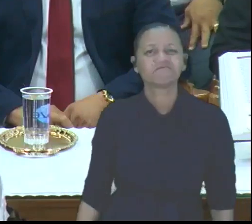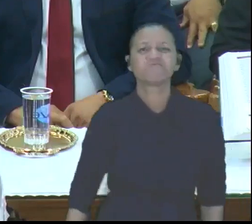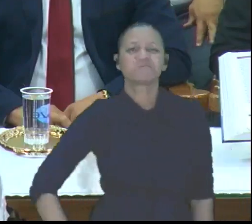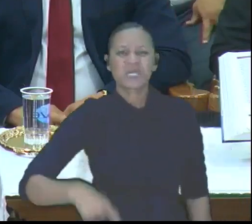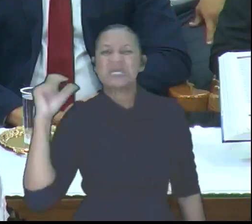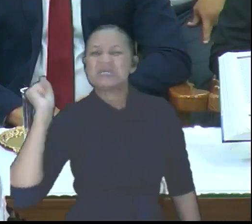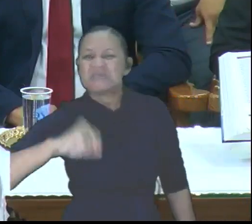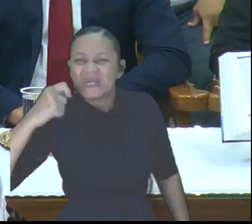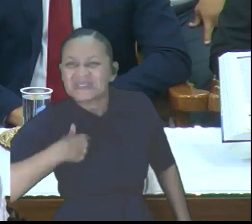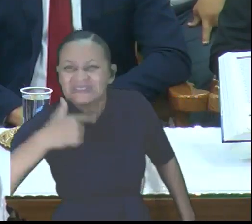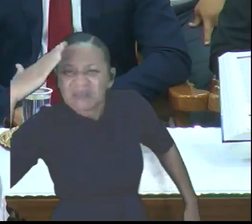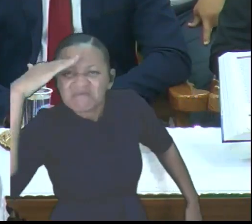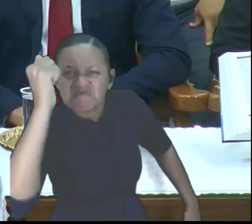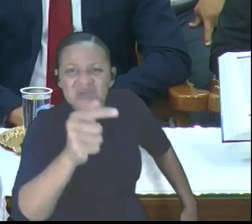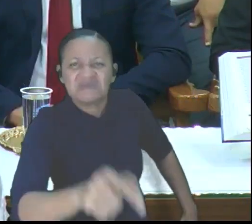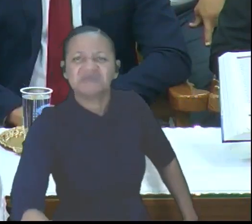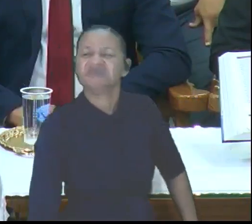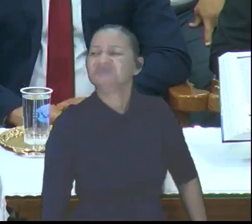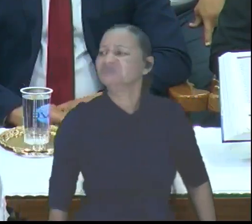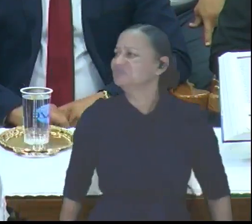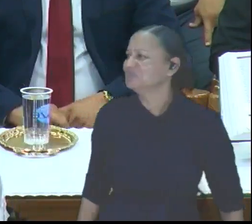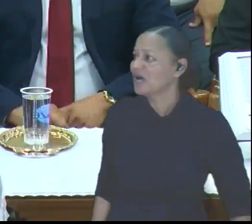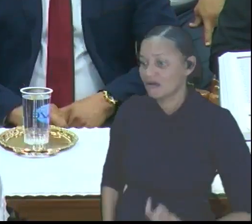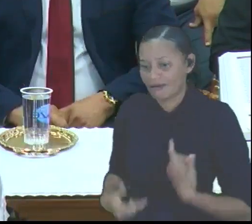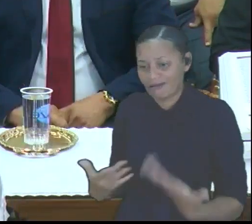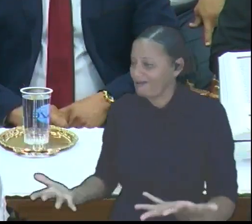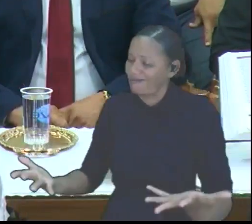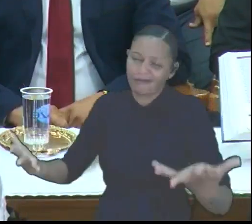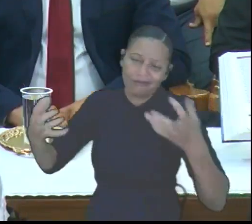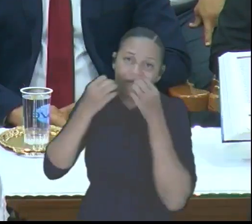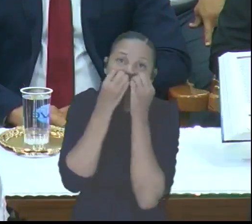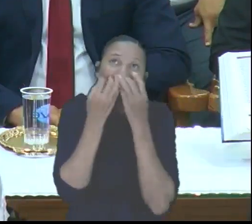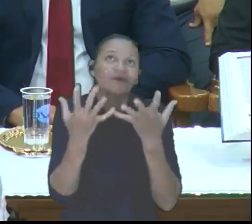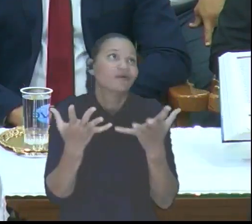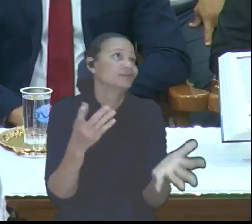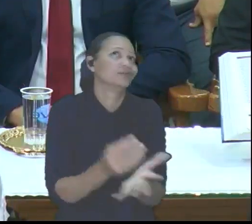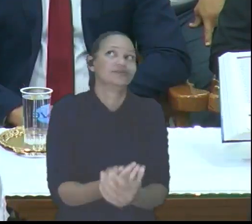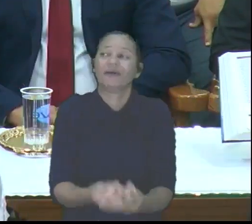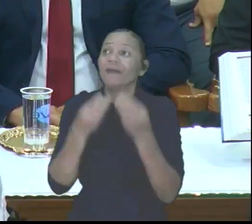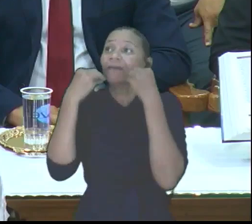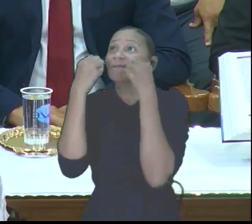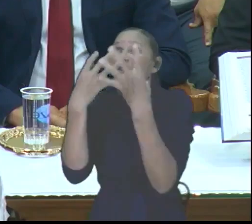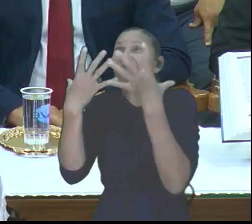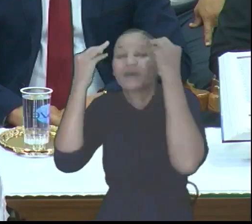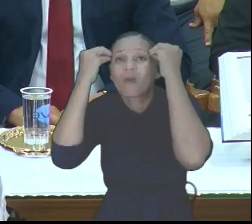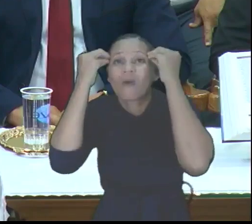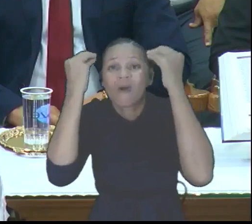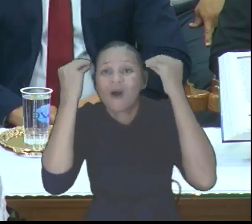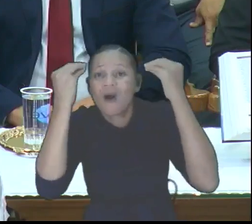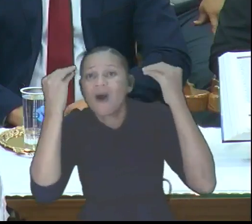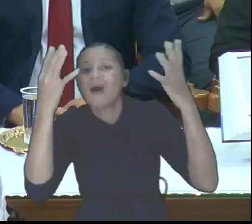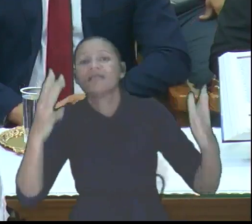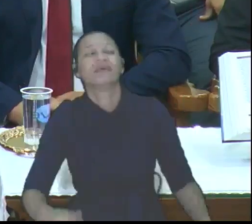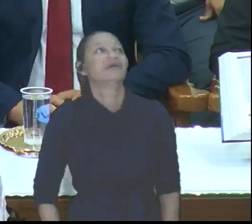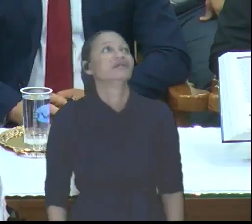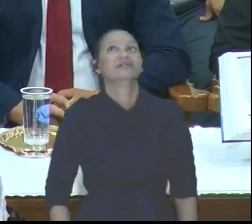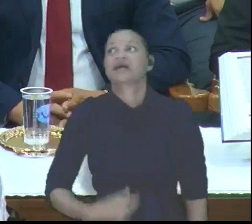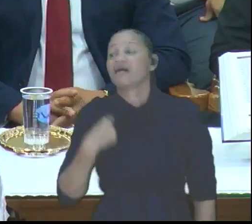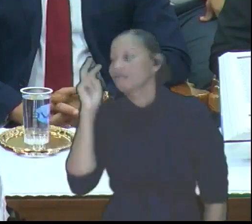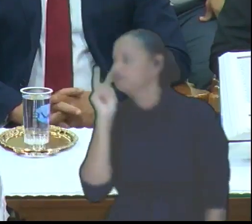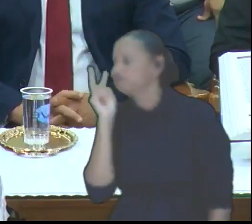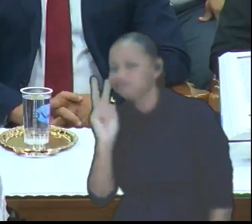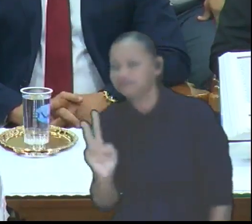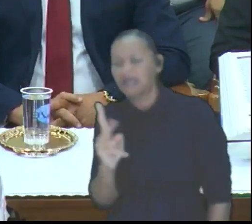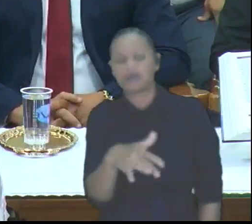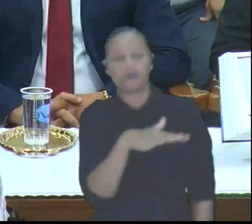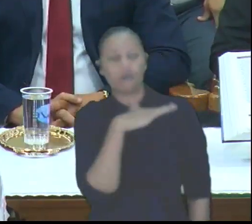que isso ia acontecer. Porque era muito bom para ser verdade. Não, estava muito bom vendo um